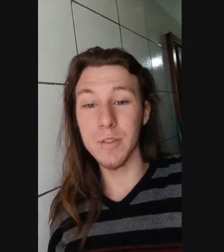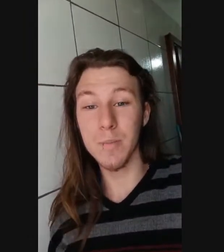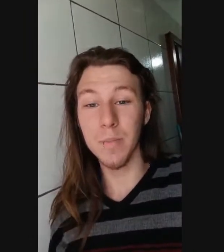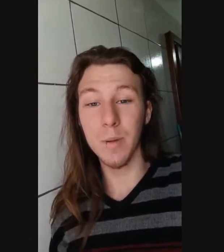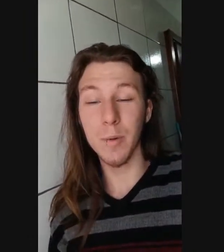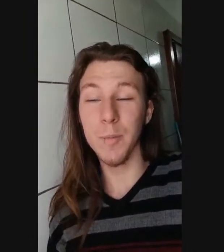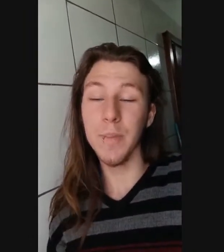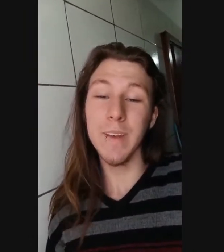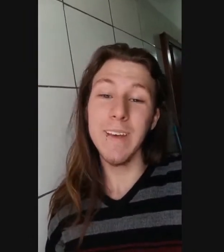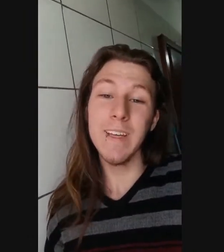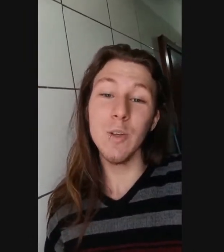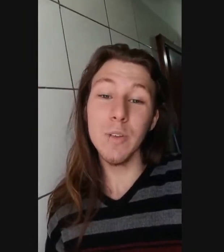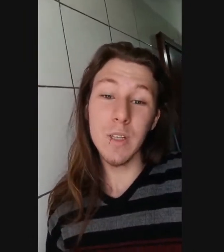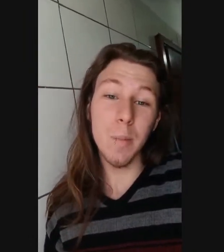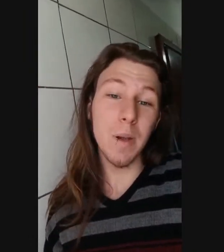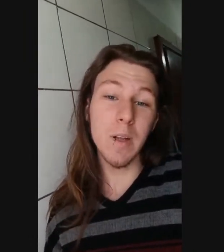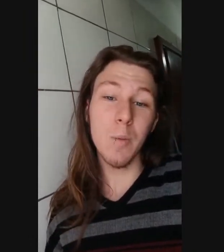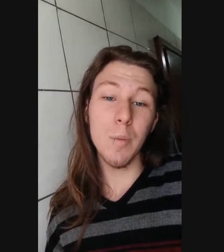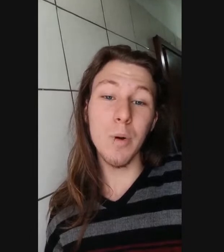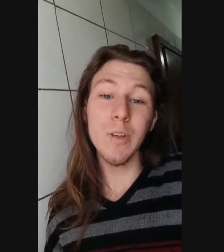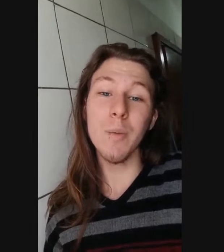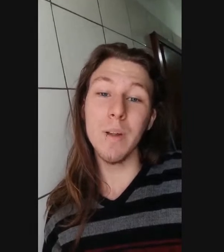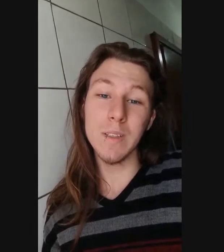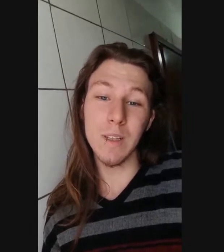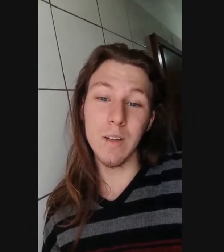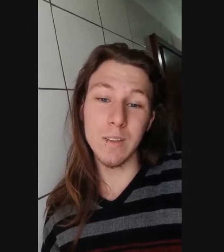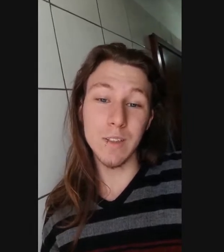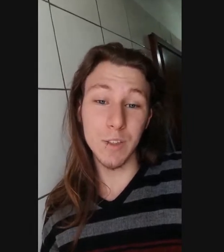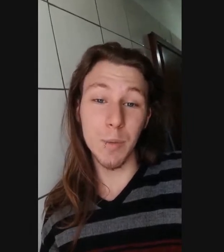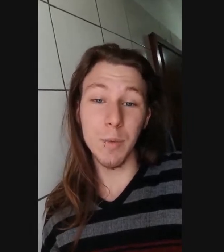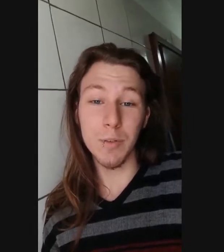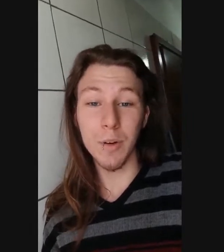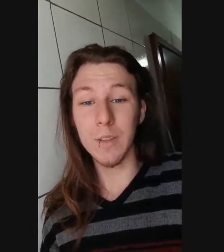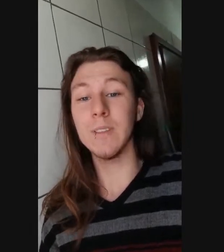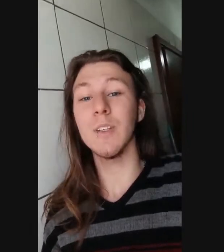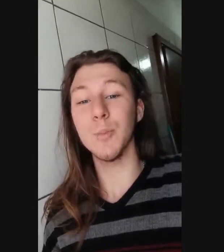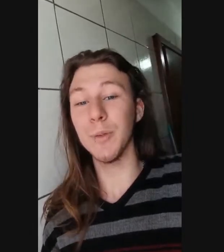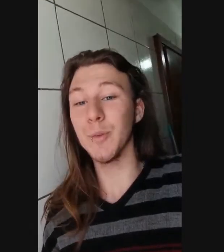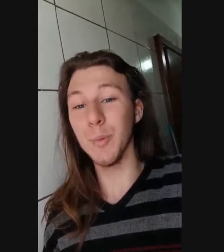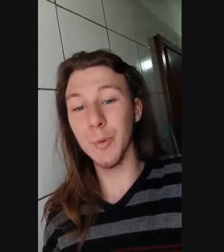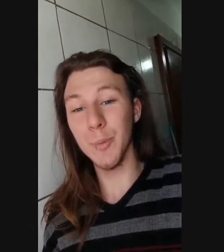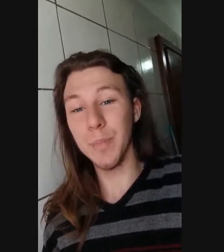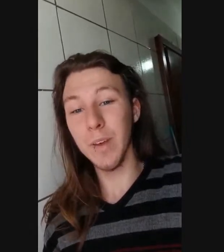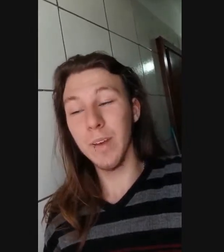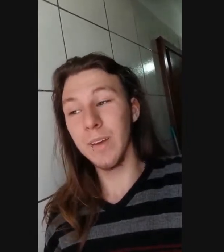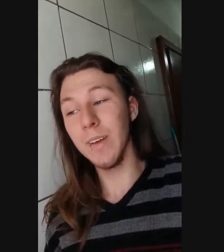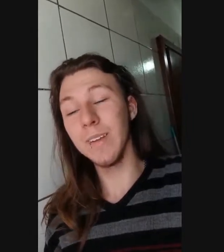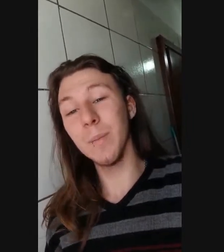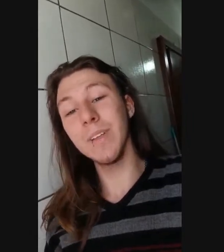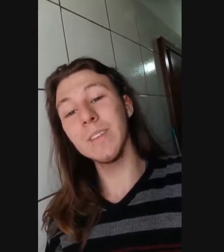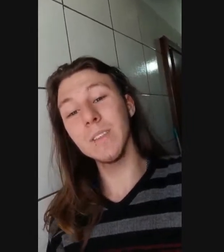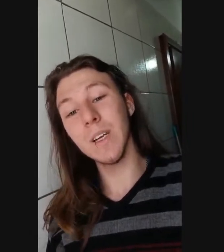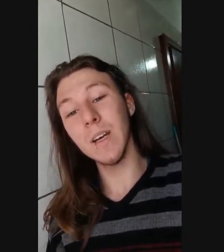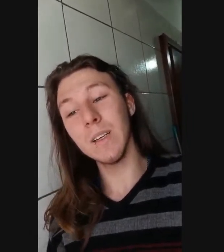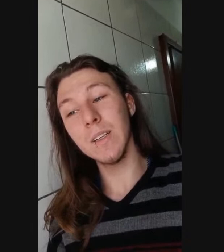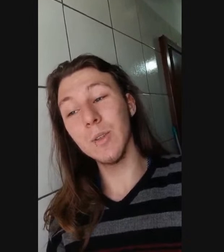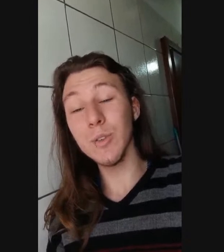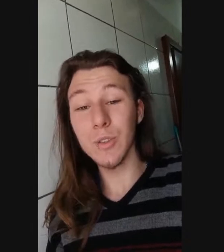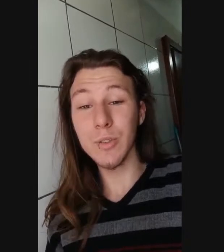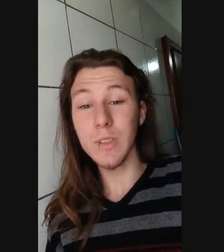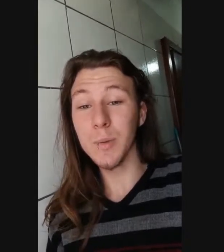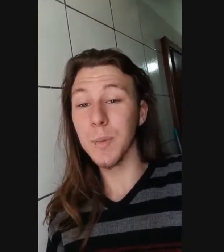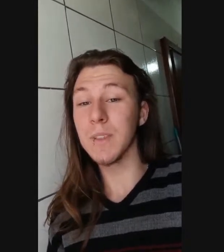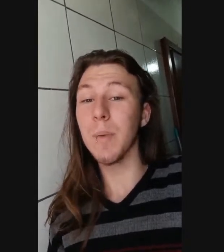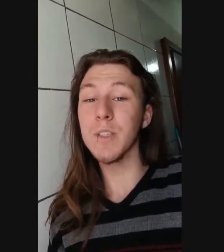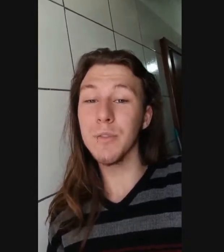de esportes, tá bom? Tô vindo aqui para dar uma boa retomada às aulas, desejar uma boa volta às aulas para todo mundo e também desejar que